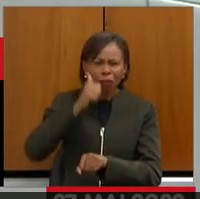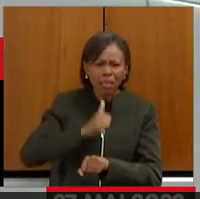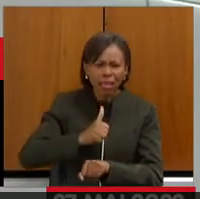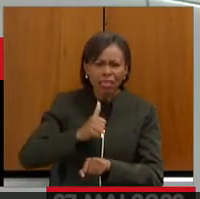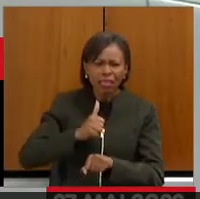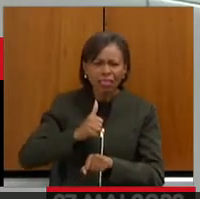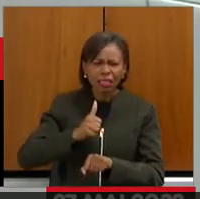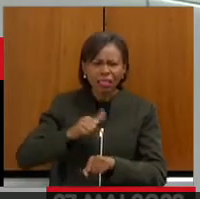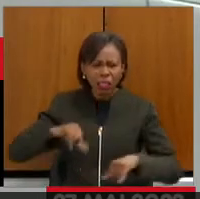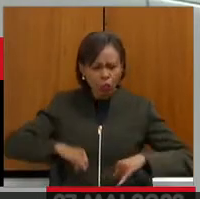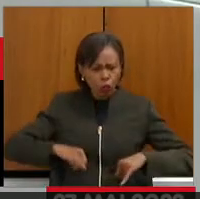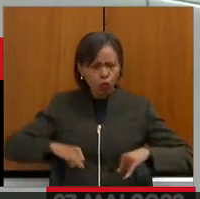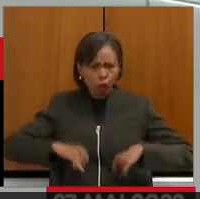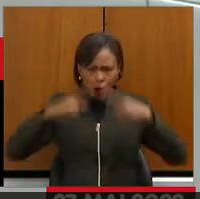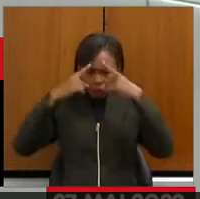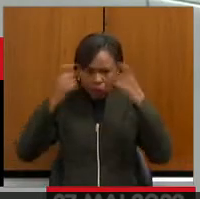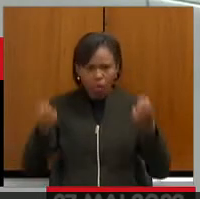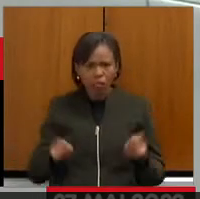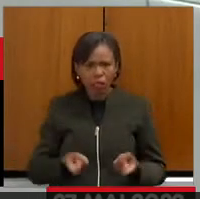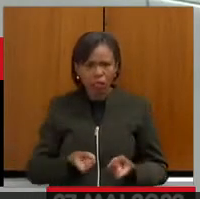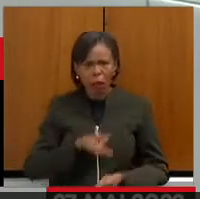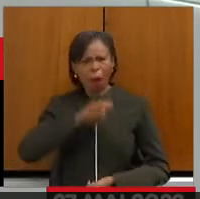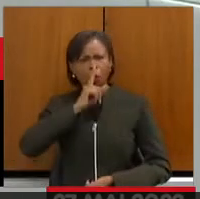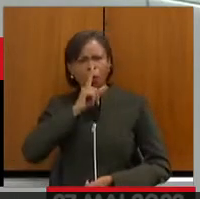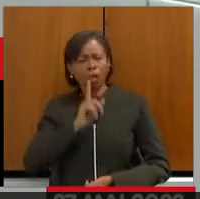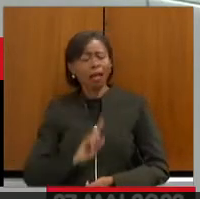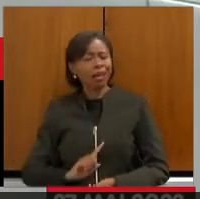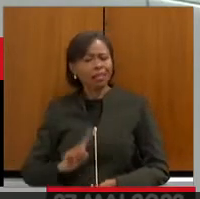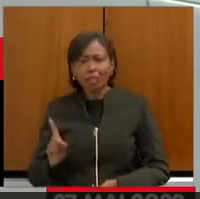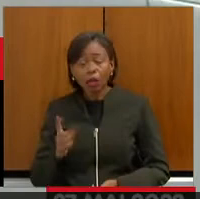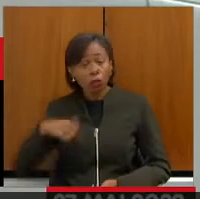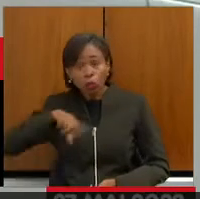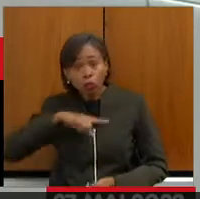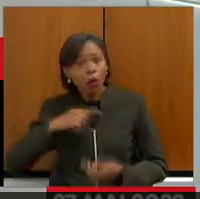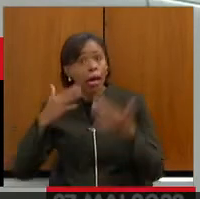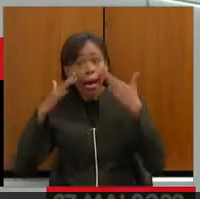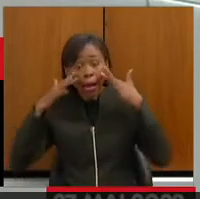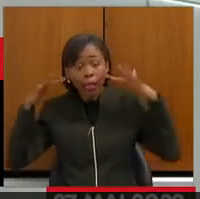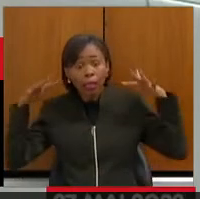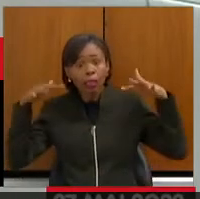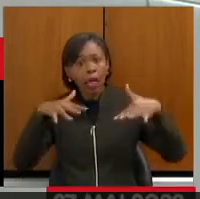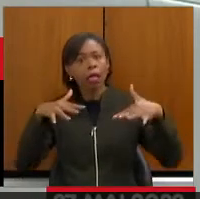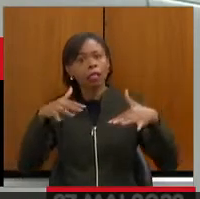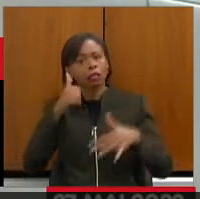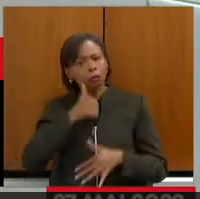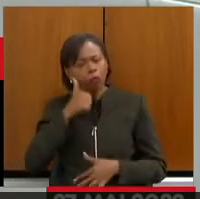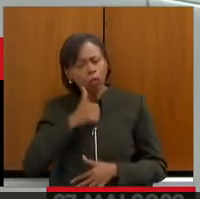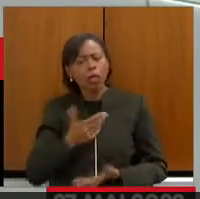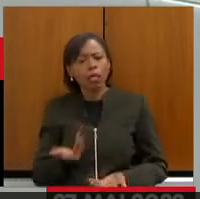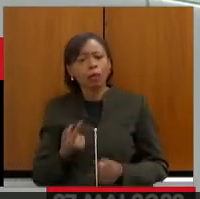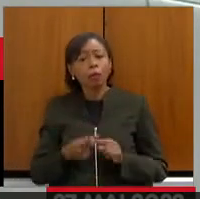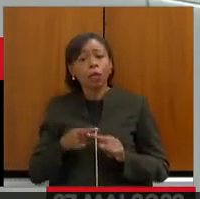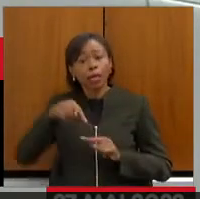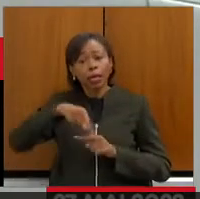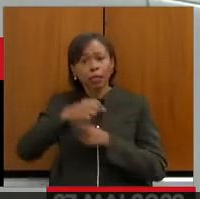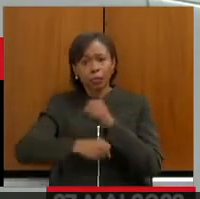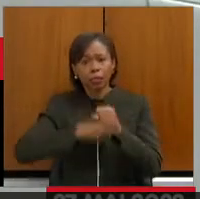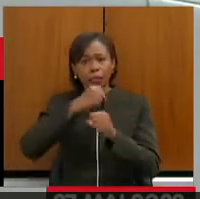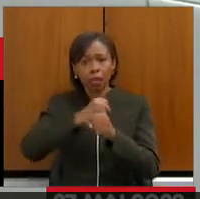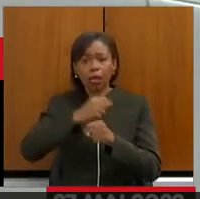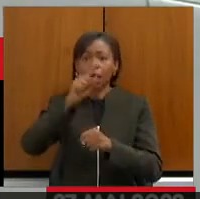de violência é outra violência nós vamos estar atenta mulheres esse ano é ano de eleição